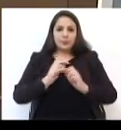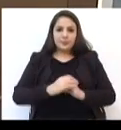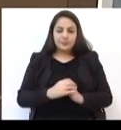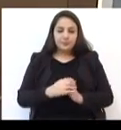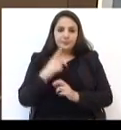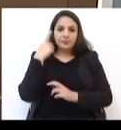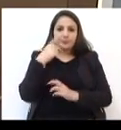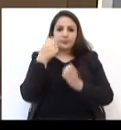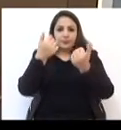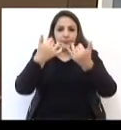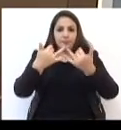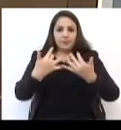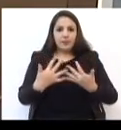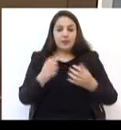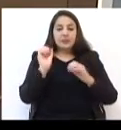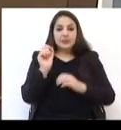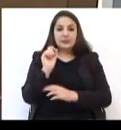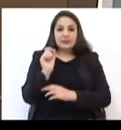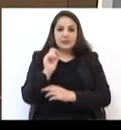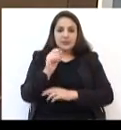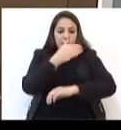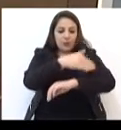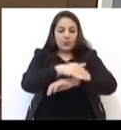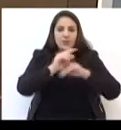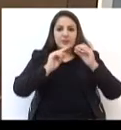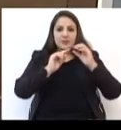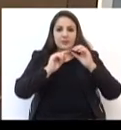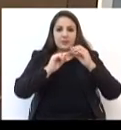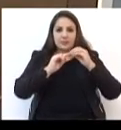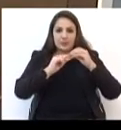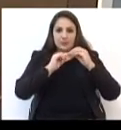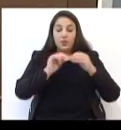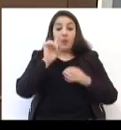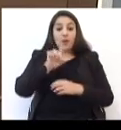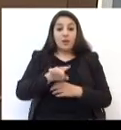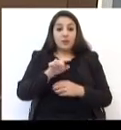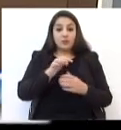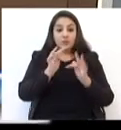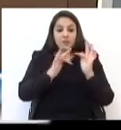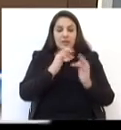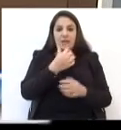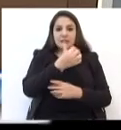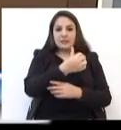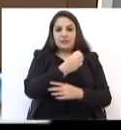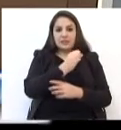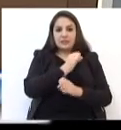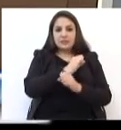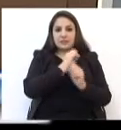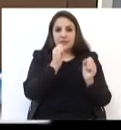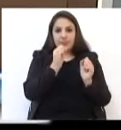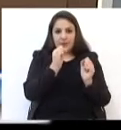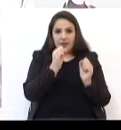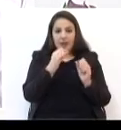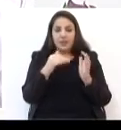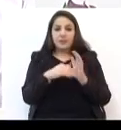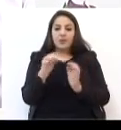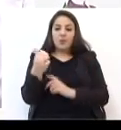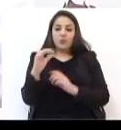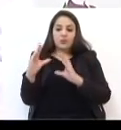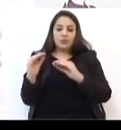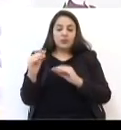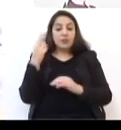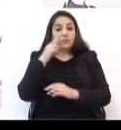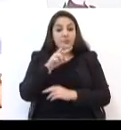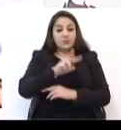O parlamentar explicou que a faixa exclusiva funcionaria das 6 horas da manhã às 11 horas da noite. Na